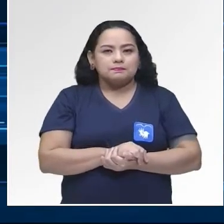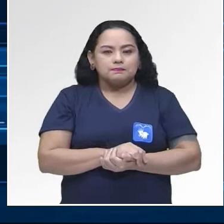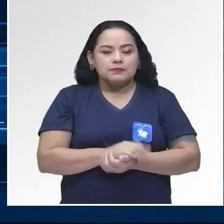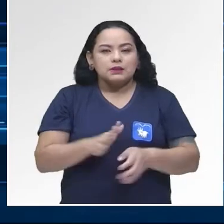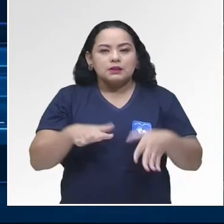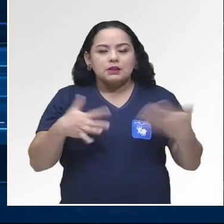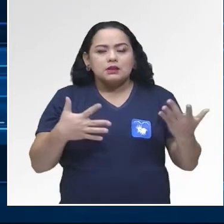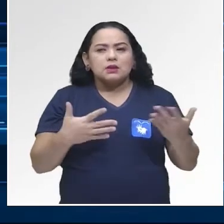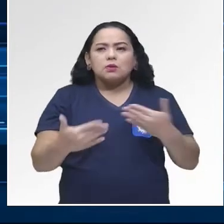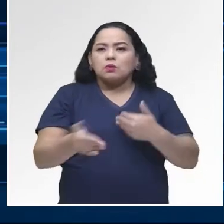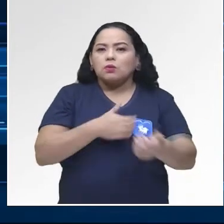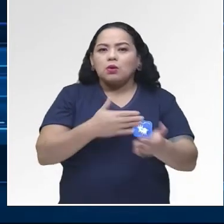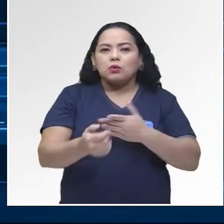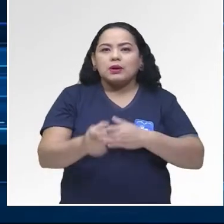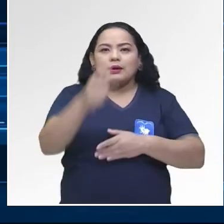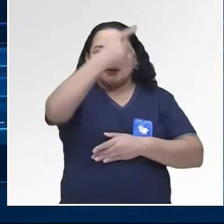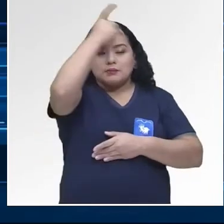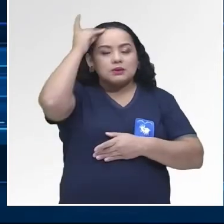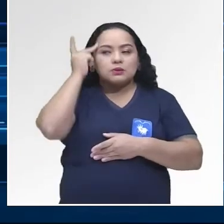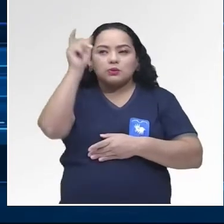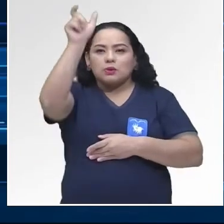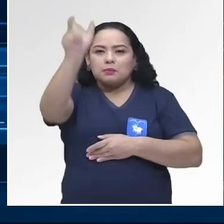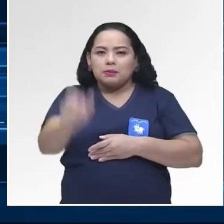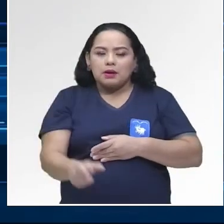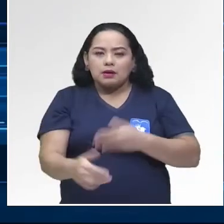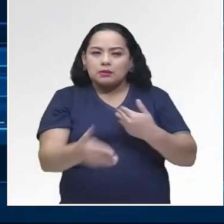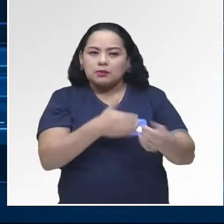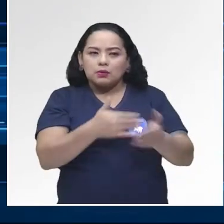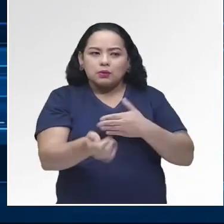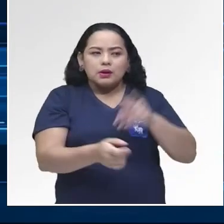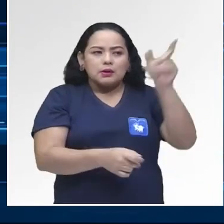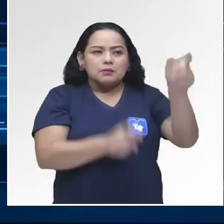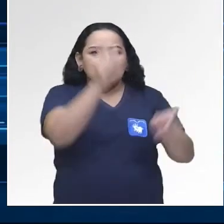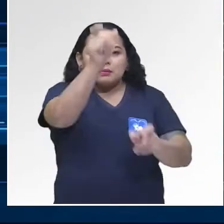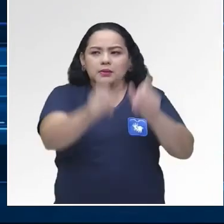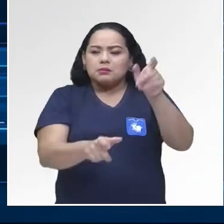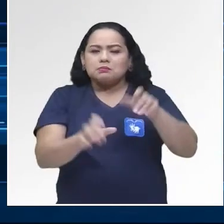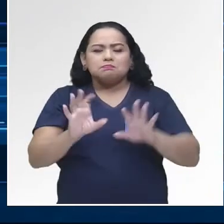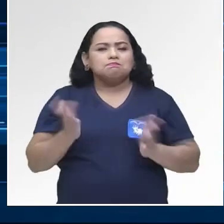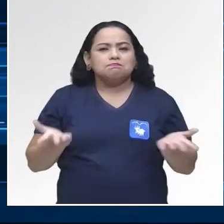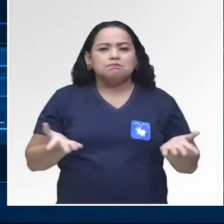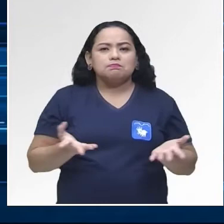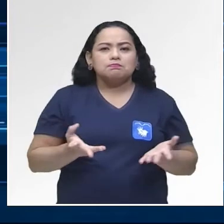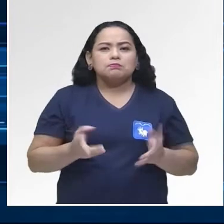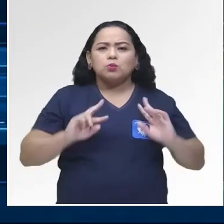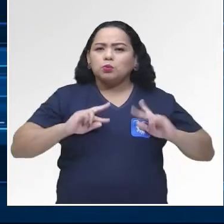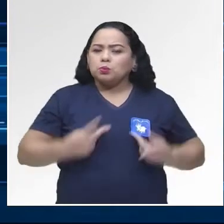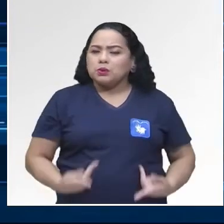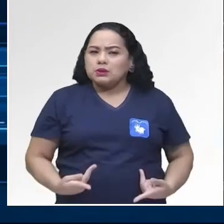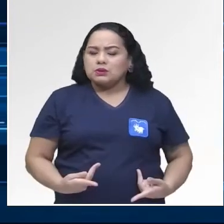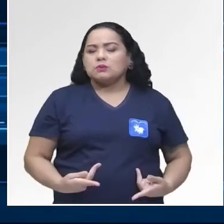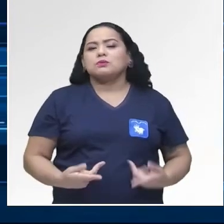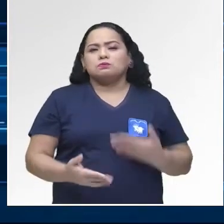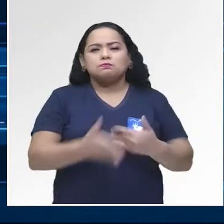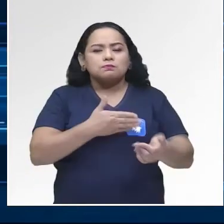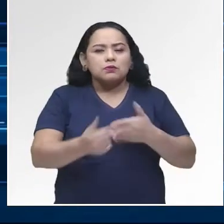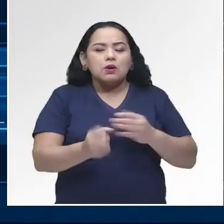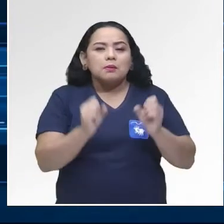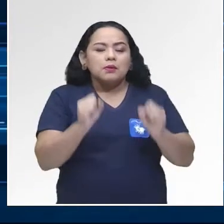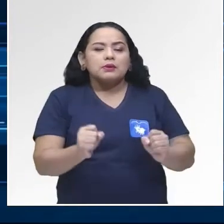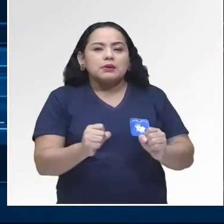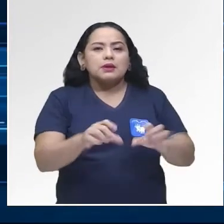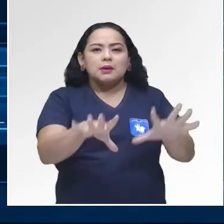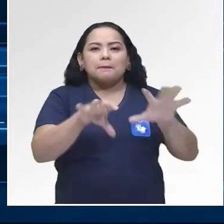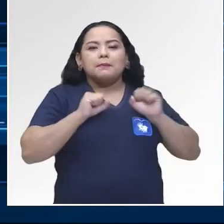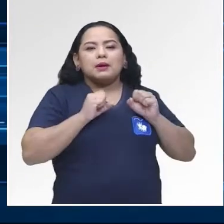Então, qualquer pessoa, qualquer sujeito, qualquer indivíduo humano pode